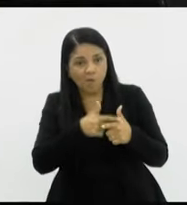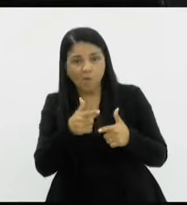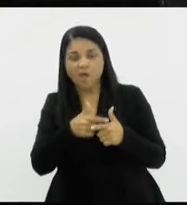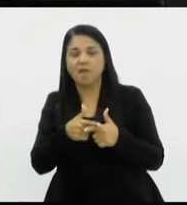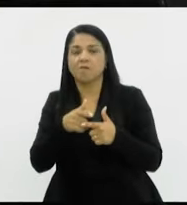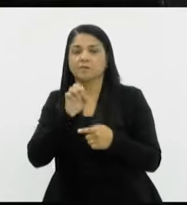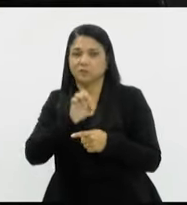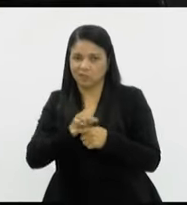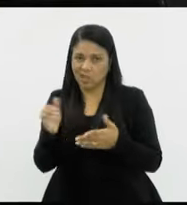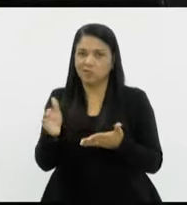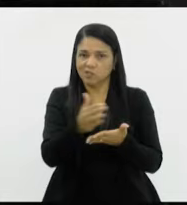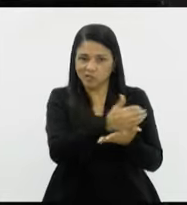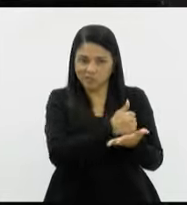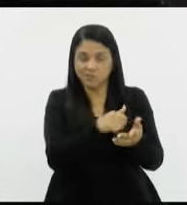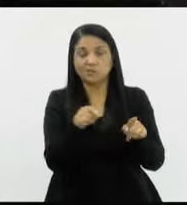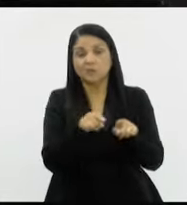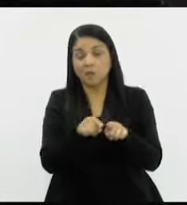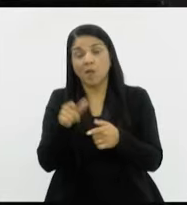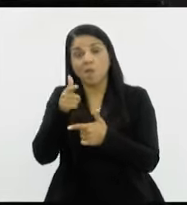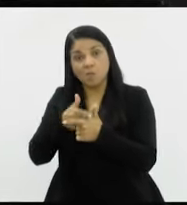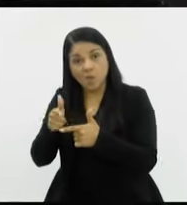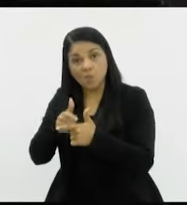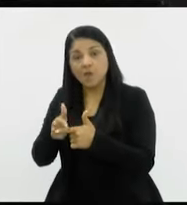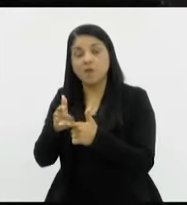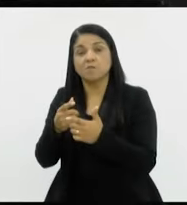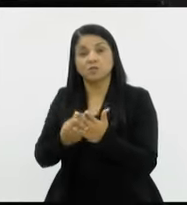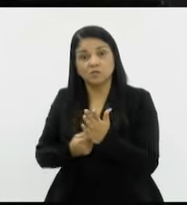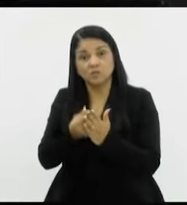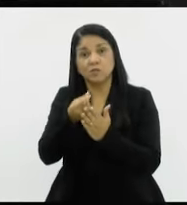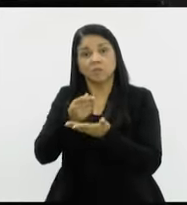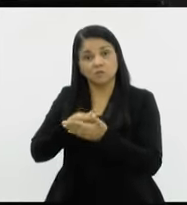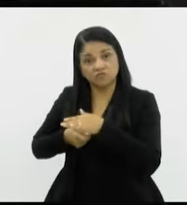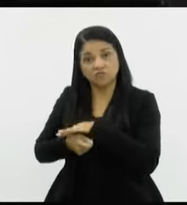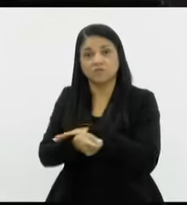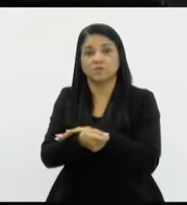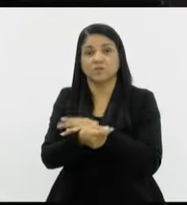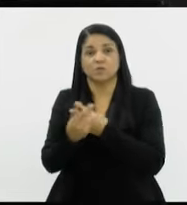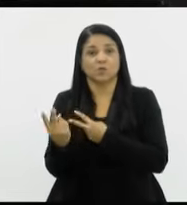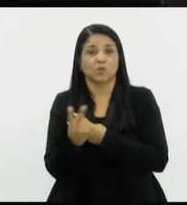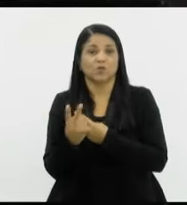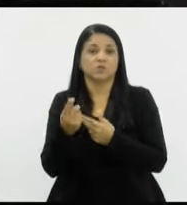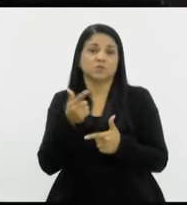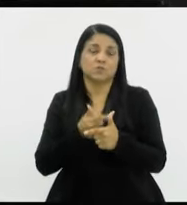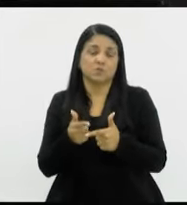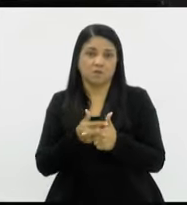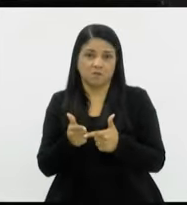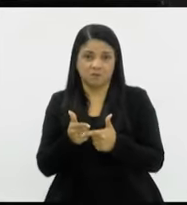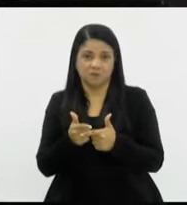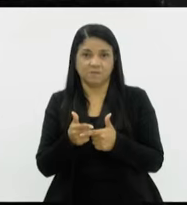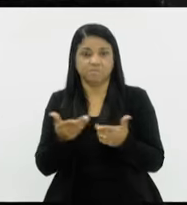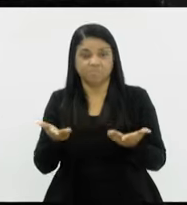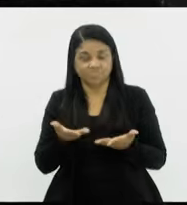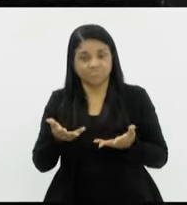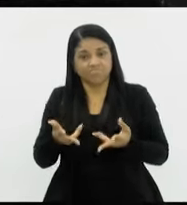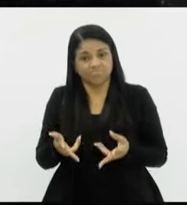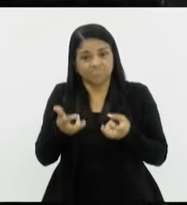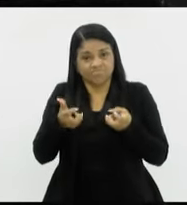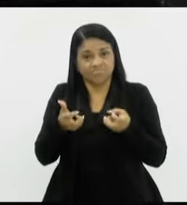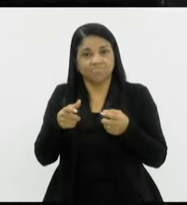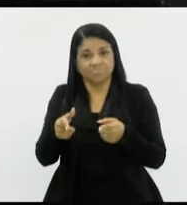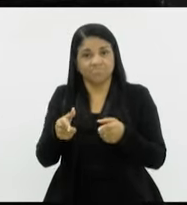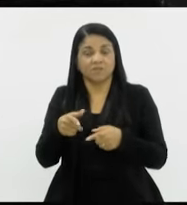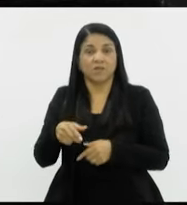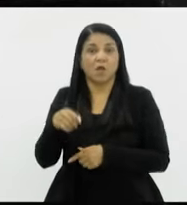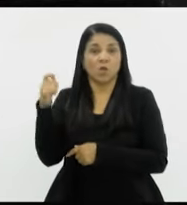arrecadação, mas um problema de orçamento para investimento. A gente vê hoje a situação dramática que passa o